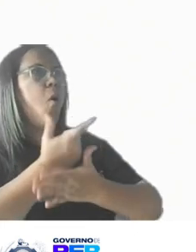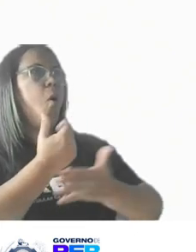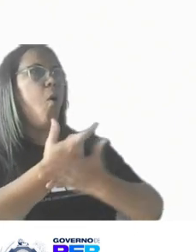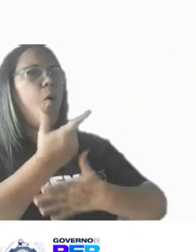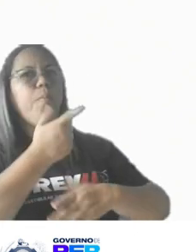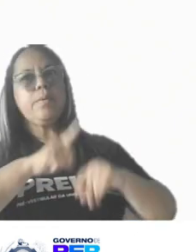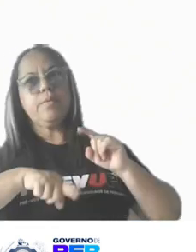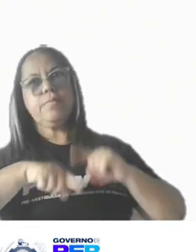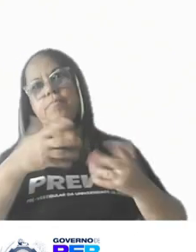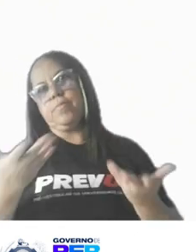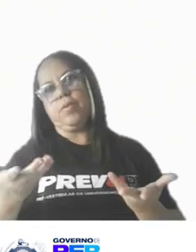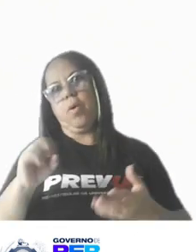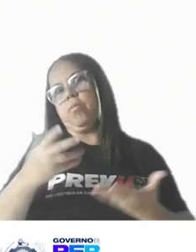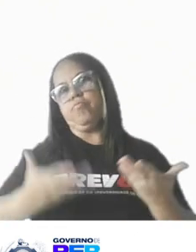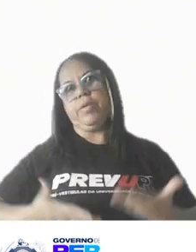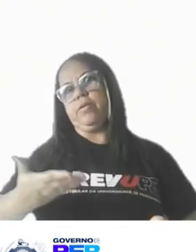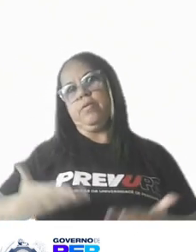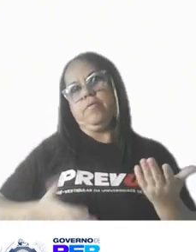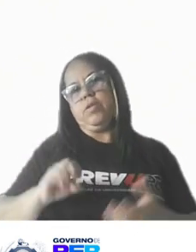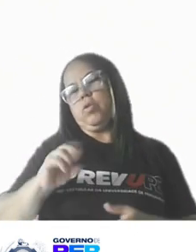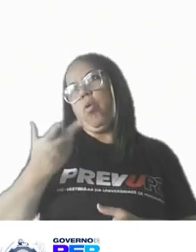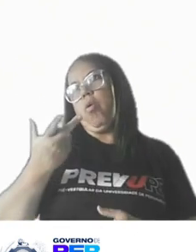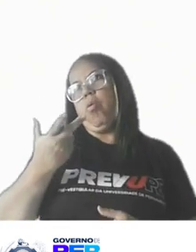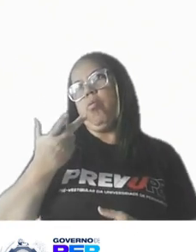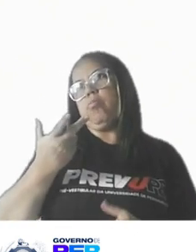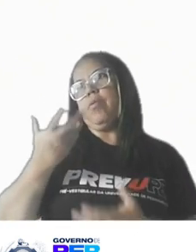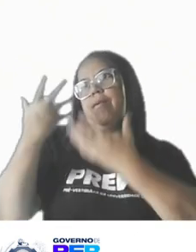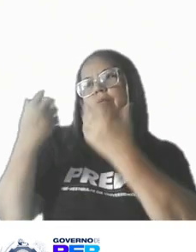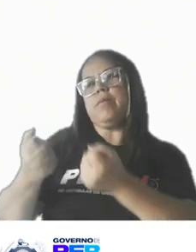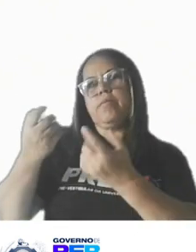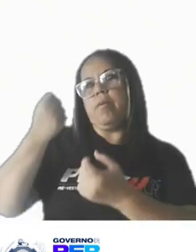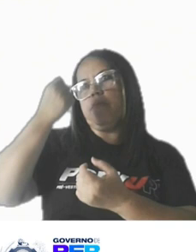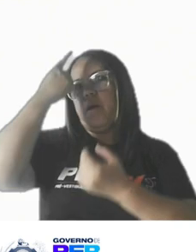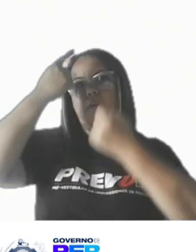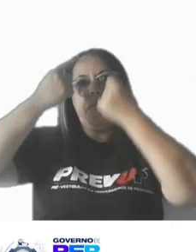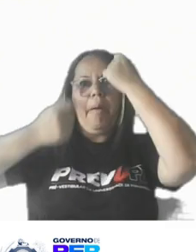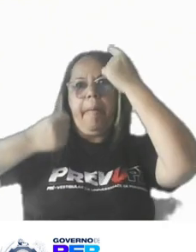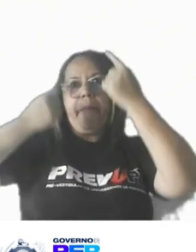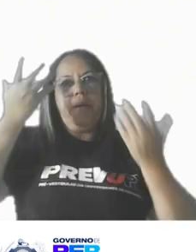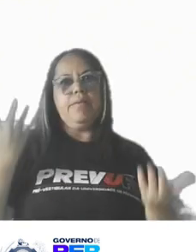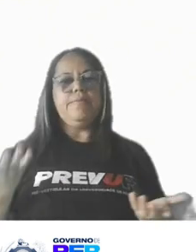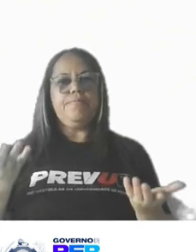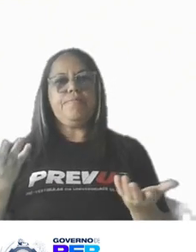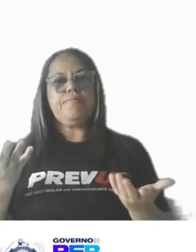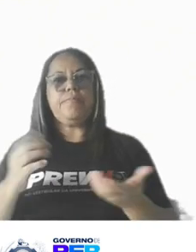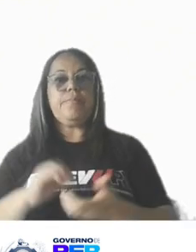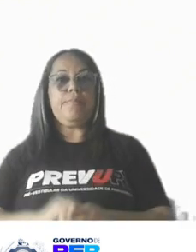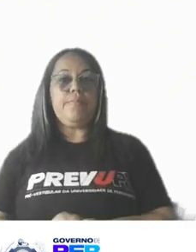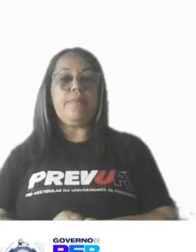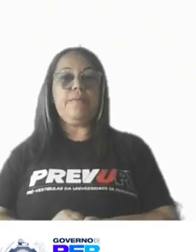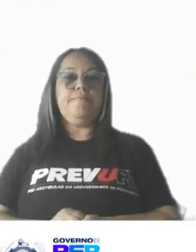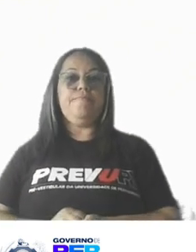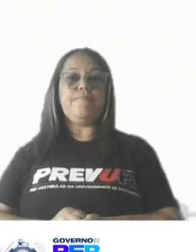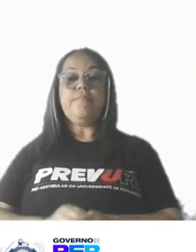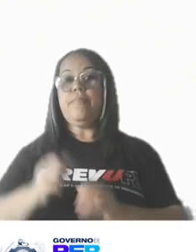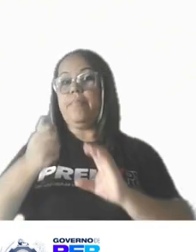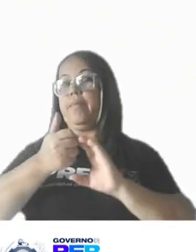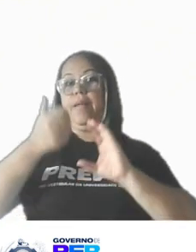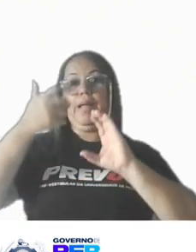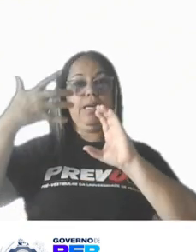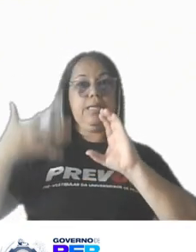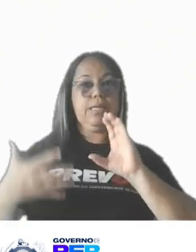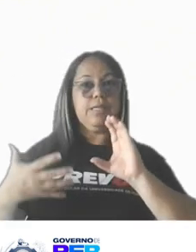produto, adquirir um serviço, ou até mesmo uma ideia, aderir a determinada ideia. E as